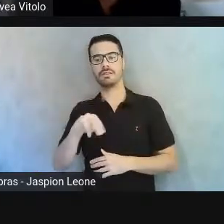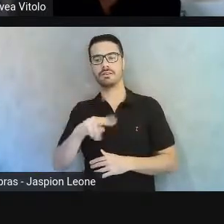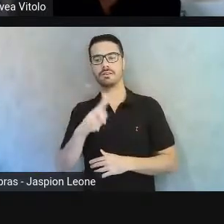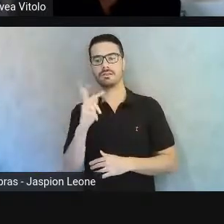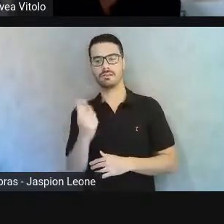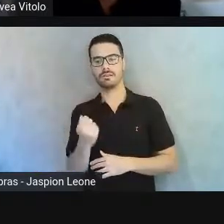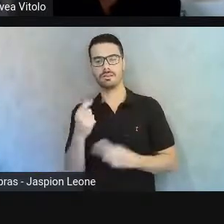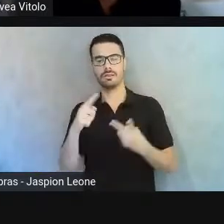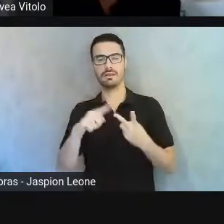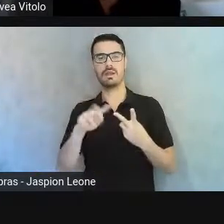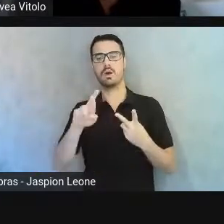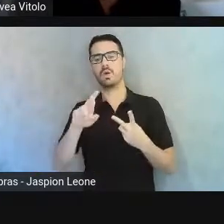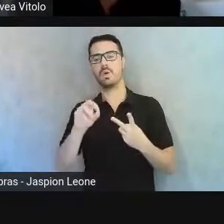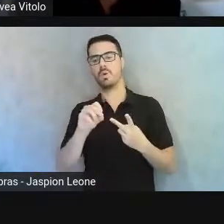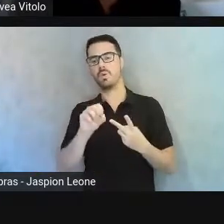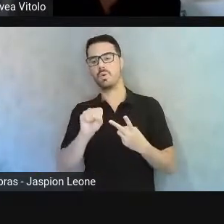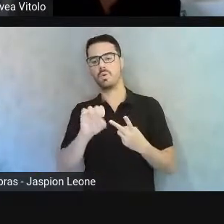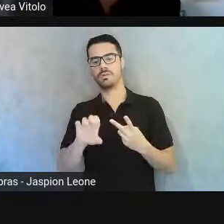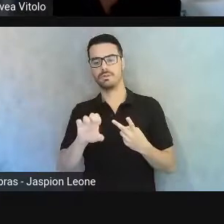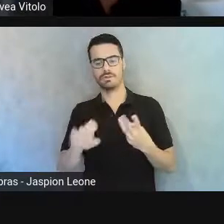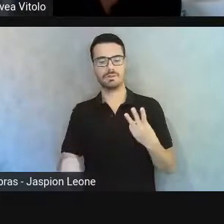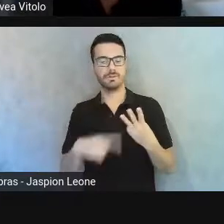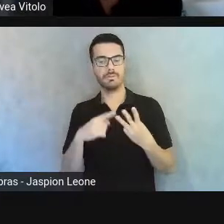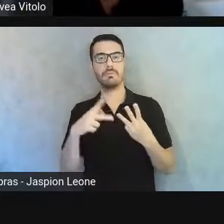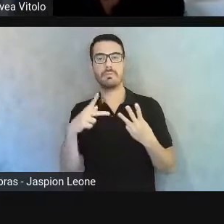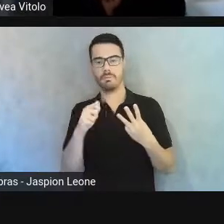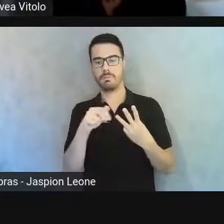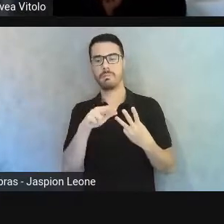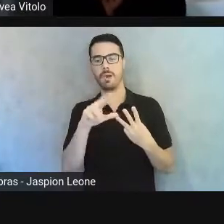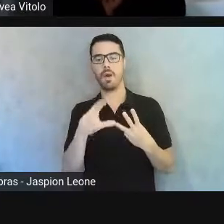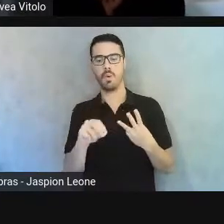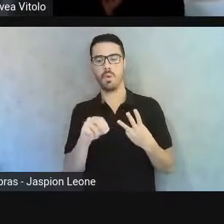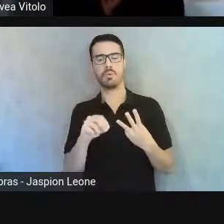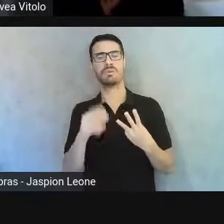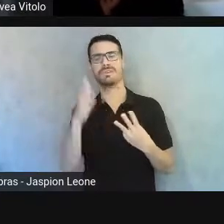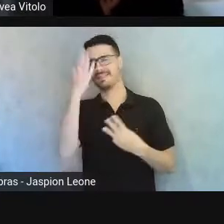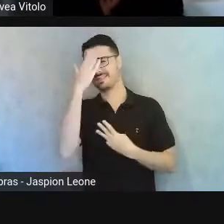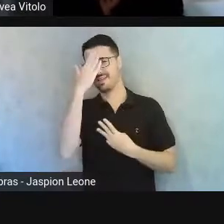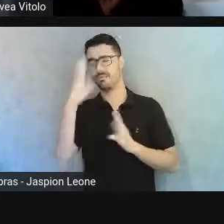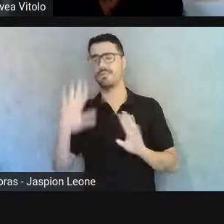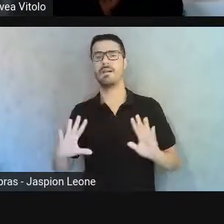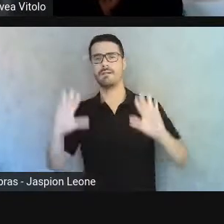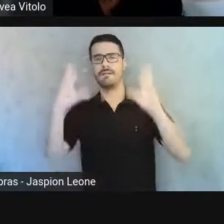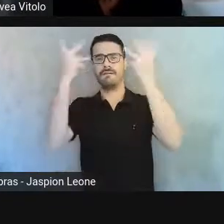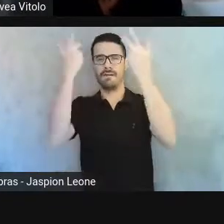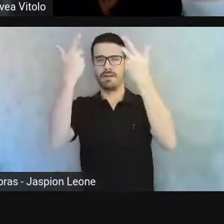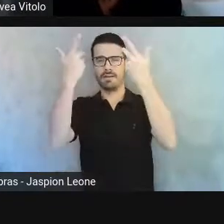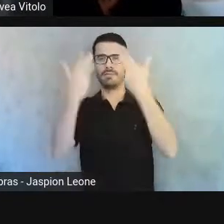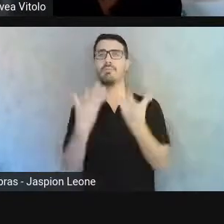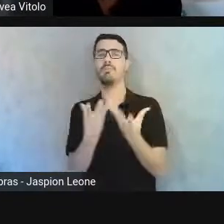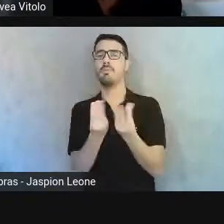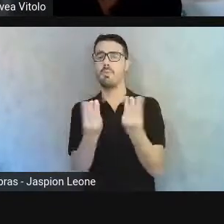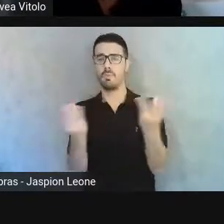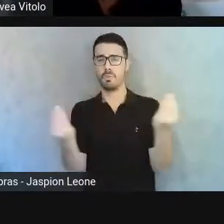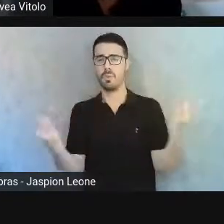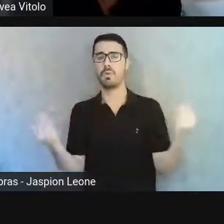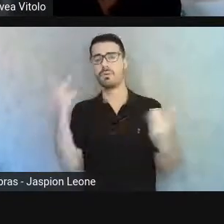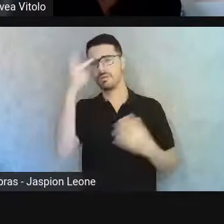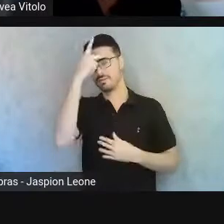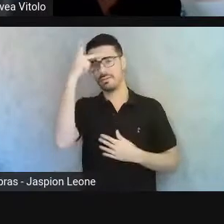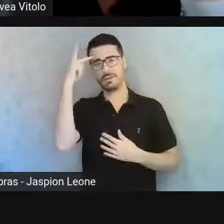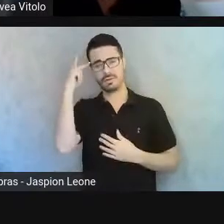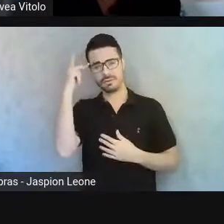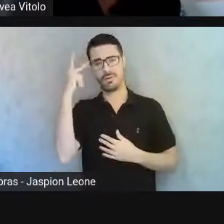aqui conosco. Mas sabemos que um evento se faz sempre a muitas mãos, né? Então,